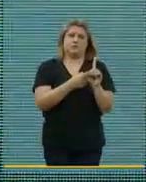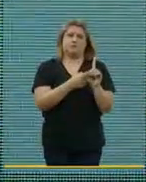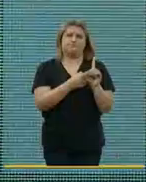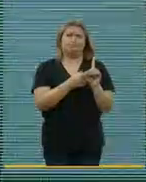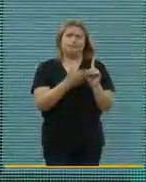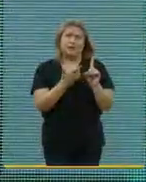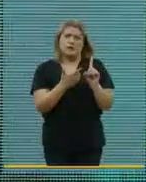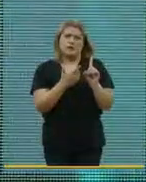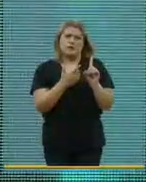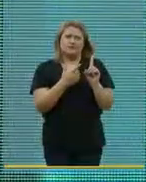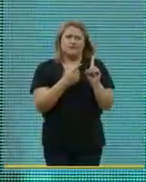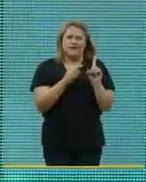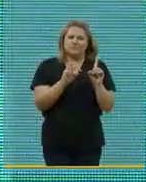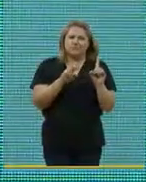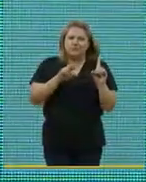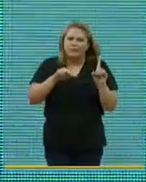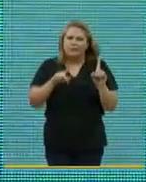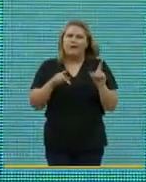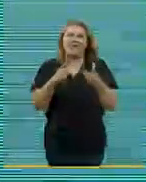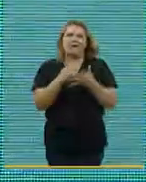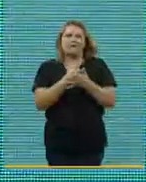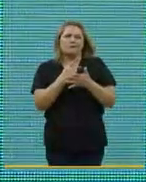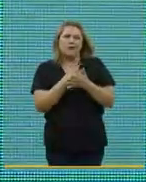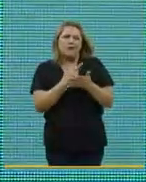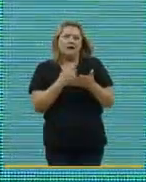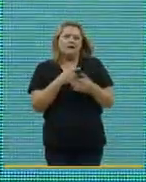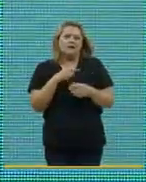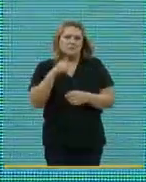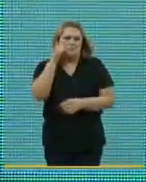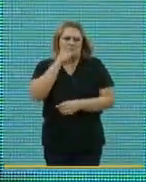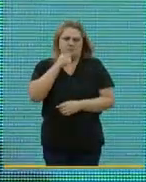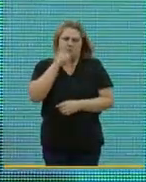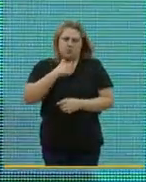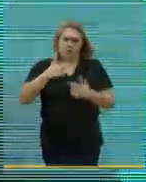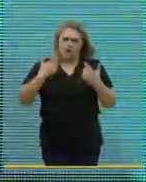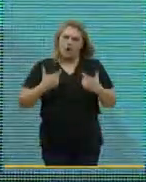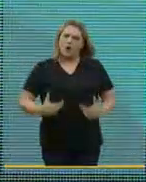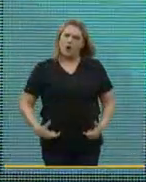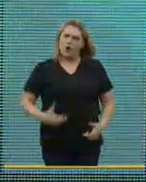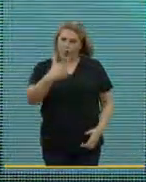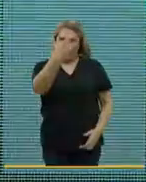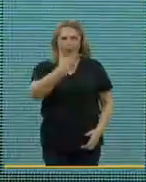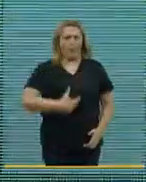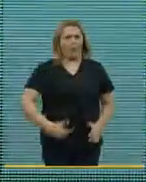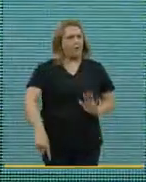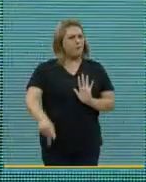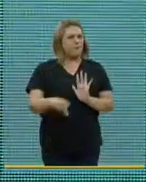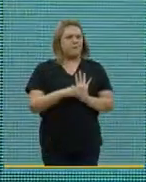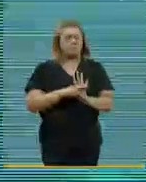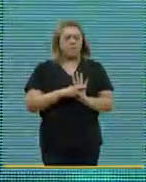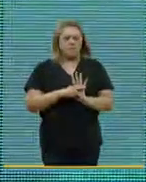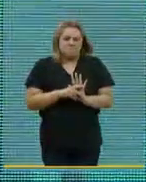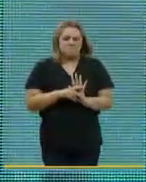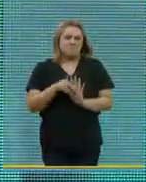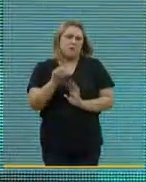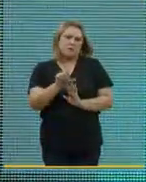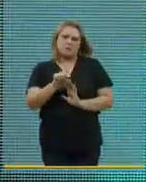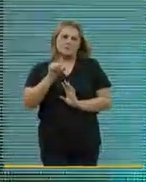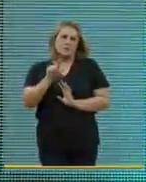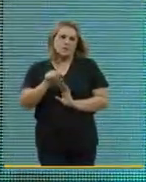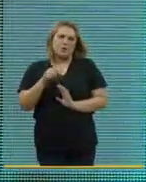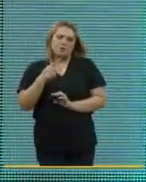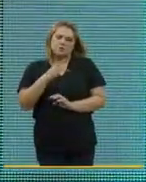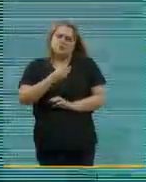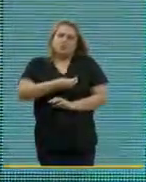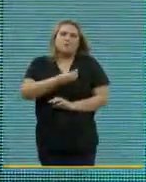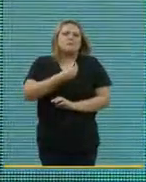ela tome essa decisão com a decisão difícil dramático mas que temos que